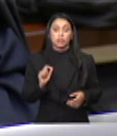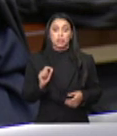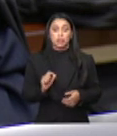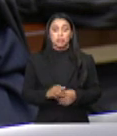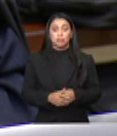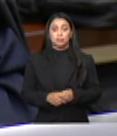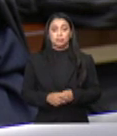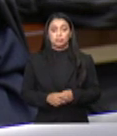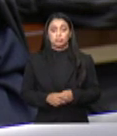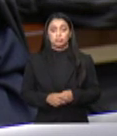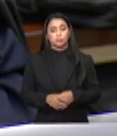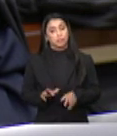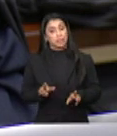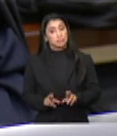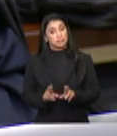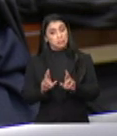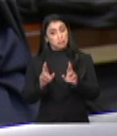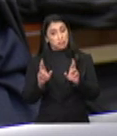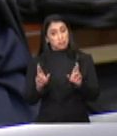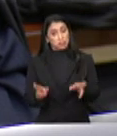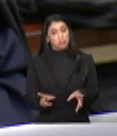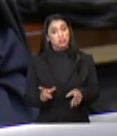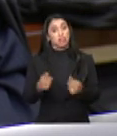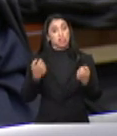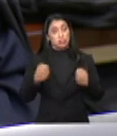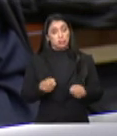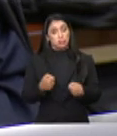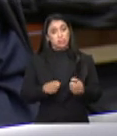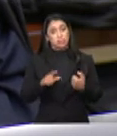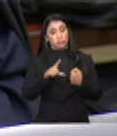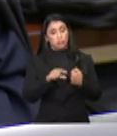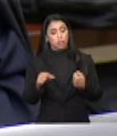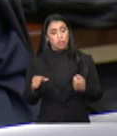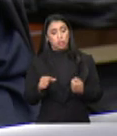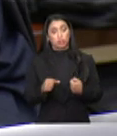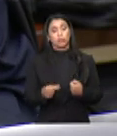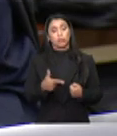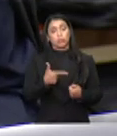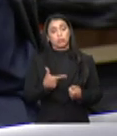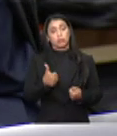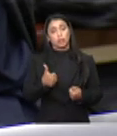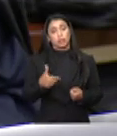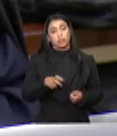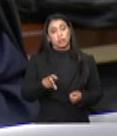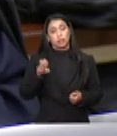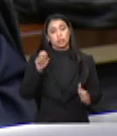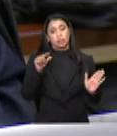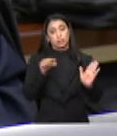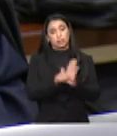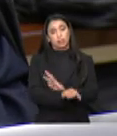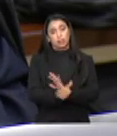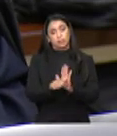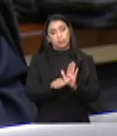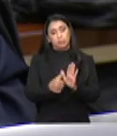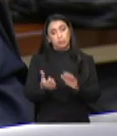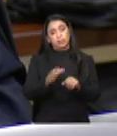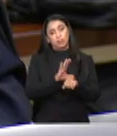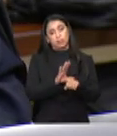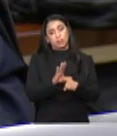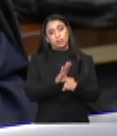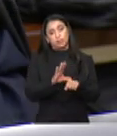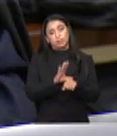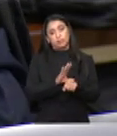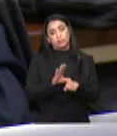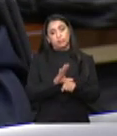o distinguishing se impõe, lembrando, por fim, o artigo 215, parágrafo 1º da Constituição, que é